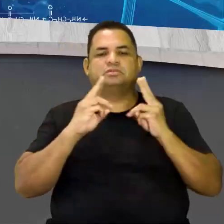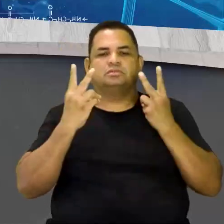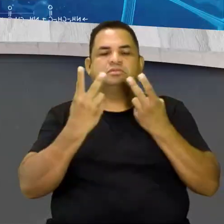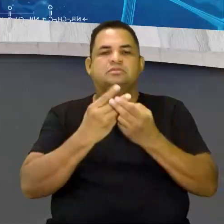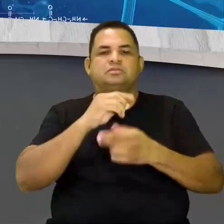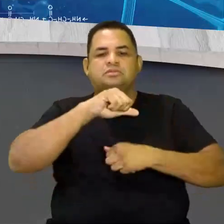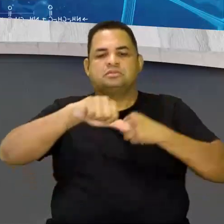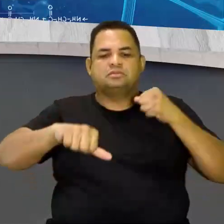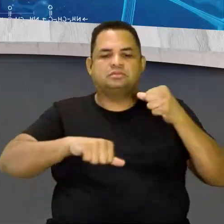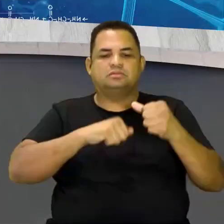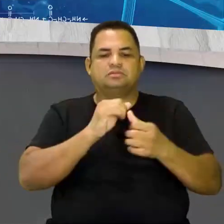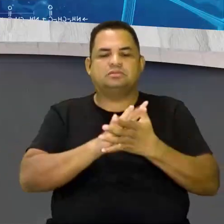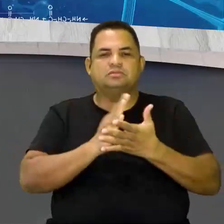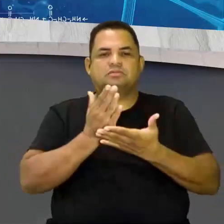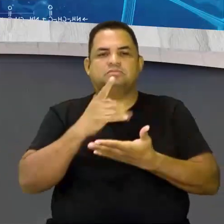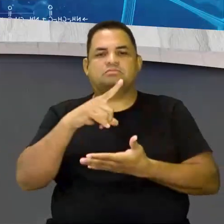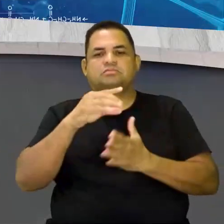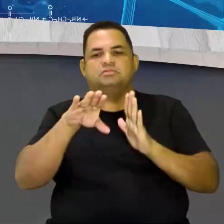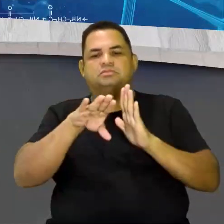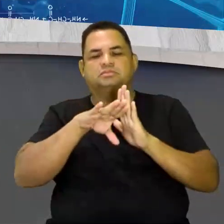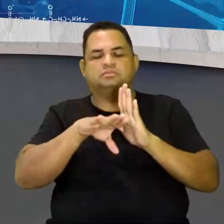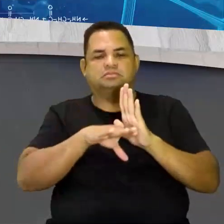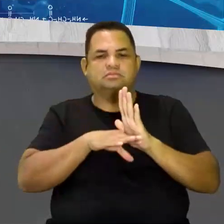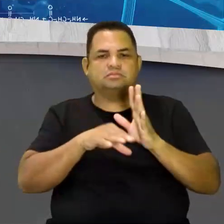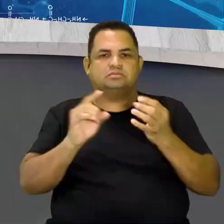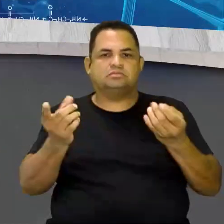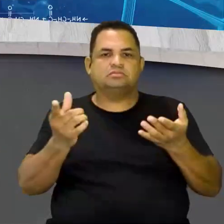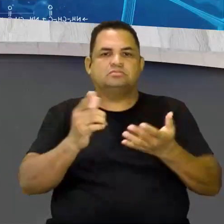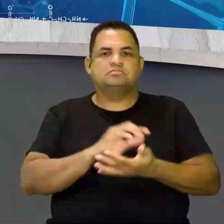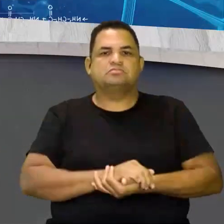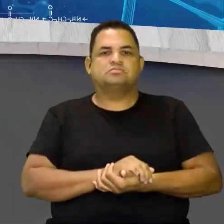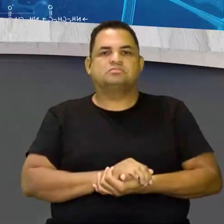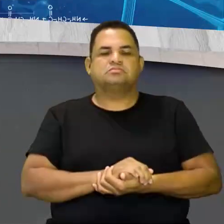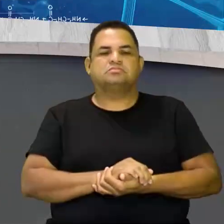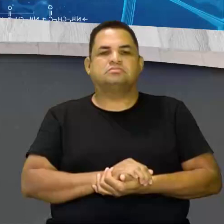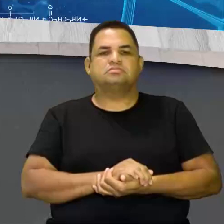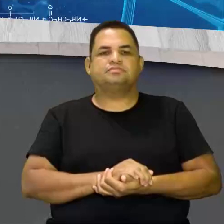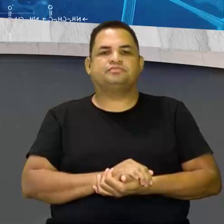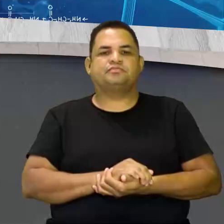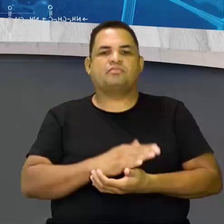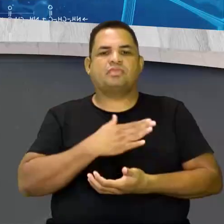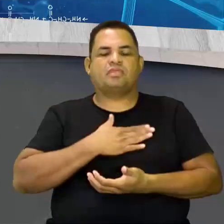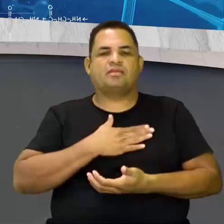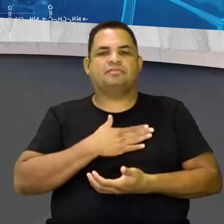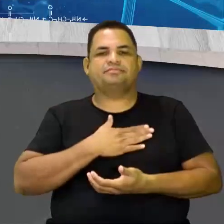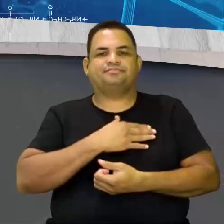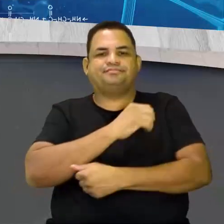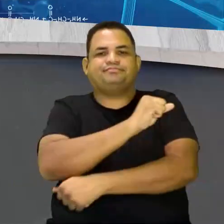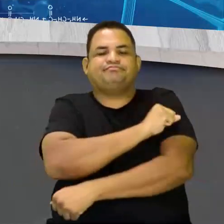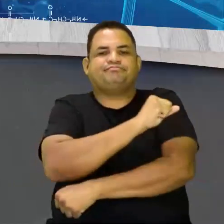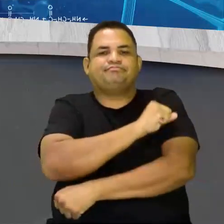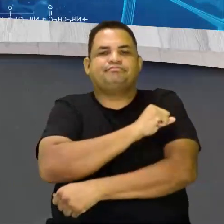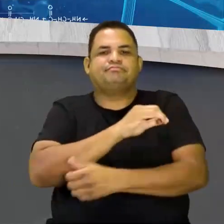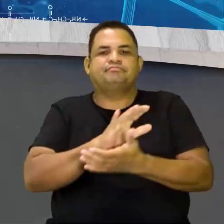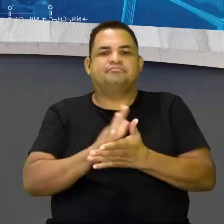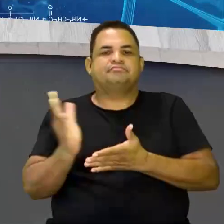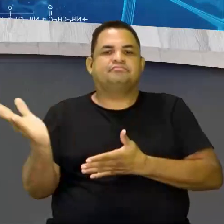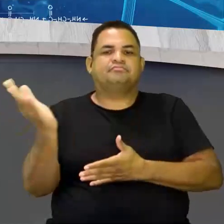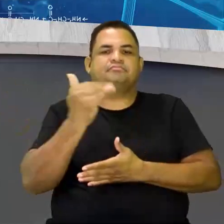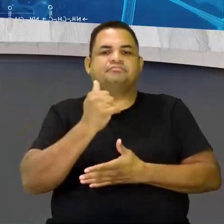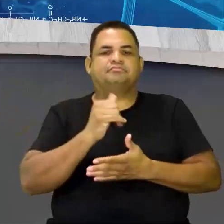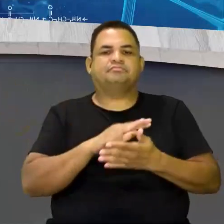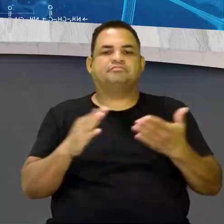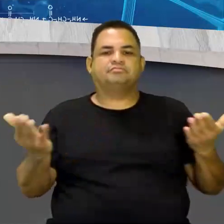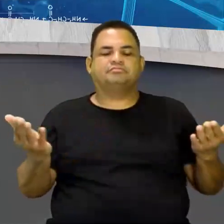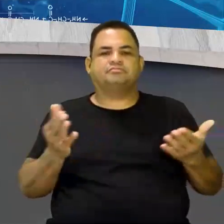a composição, né? A composição e as transformações que nela ocorrem. Então, meu caro aluno, diante disso, vamos partir